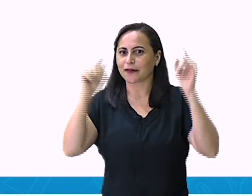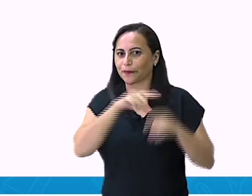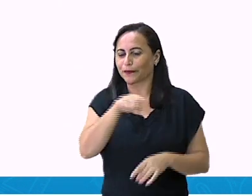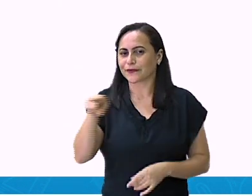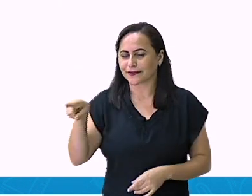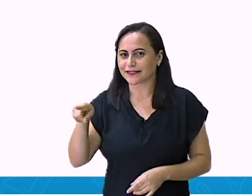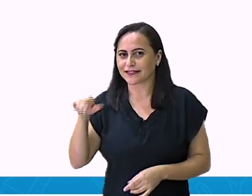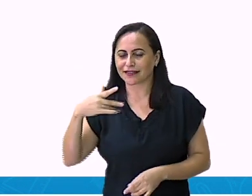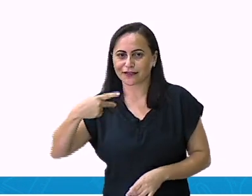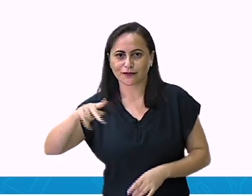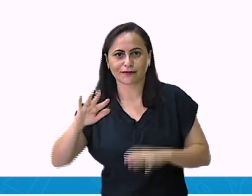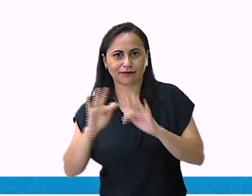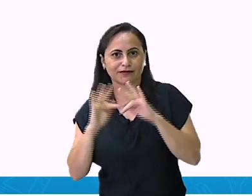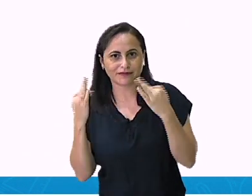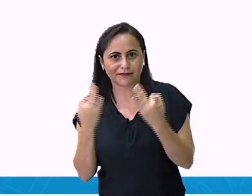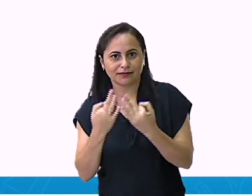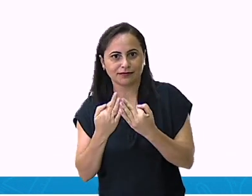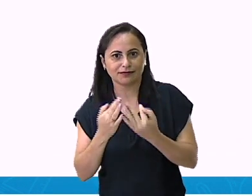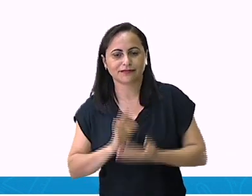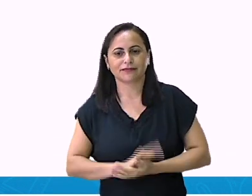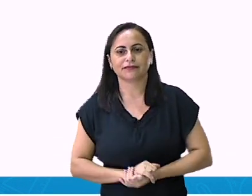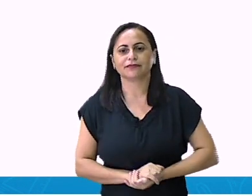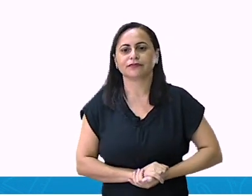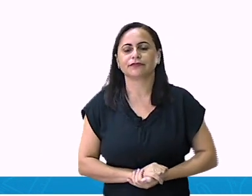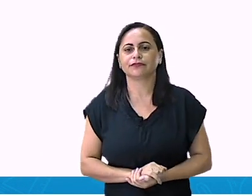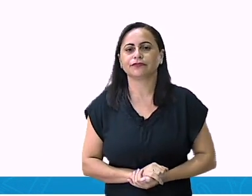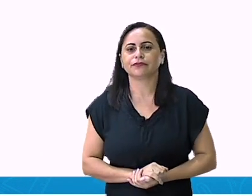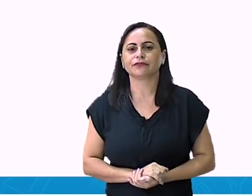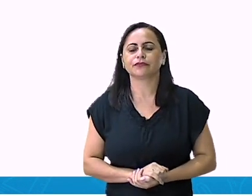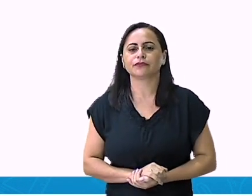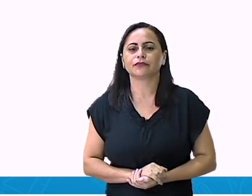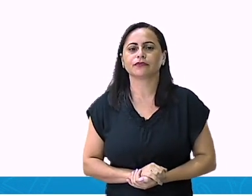Para sua família? Vamos ver.